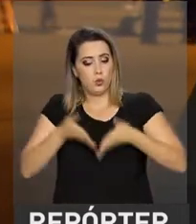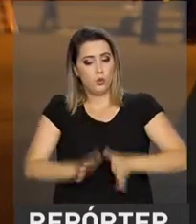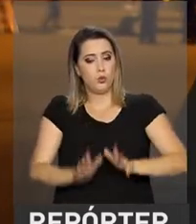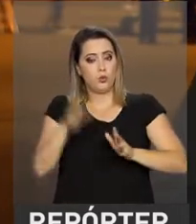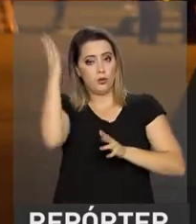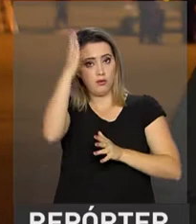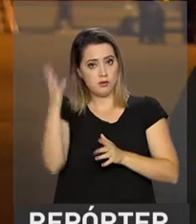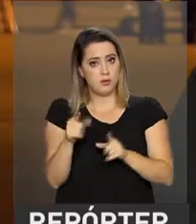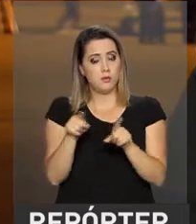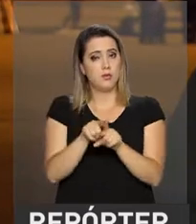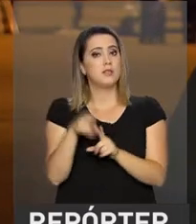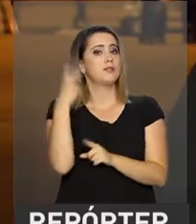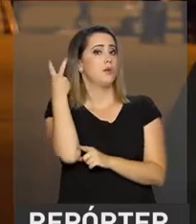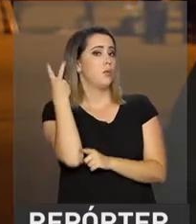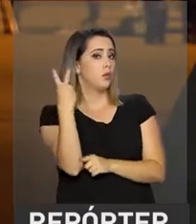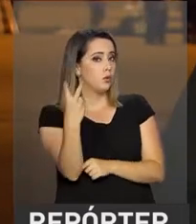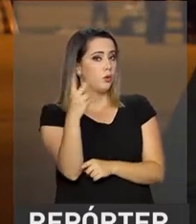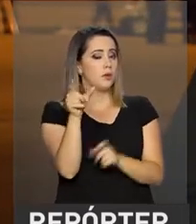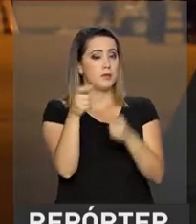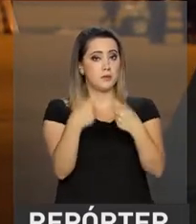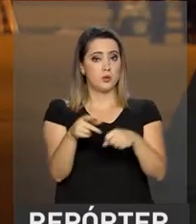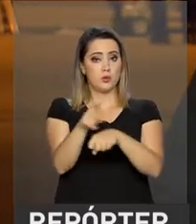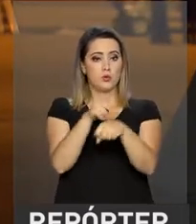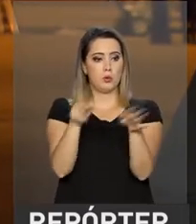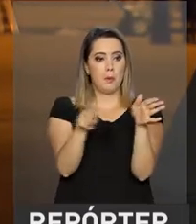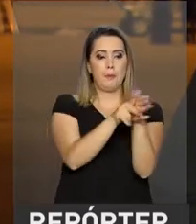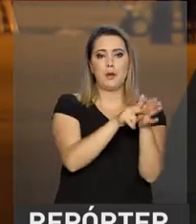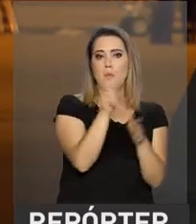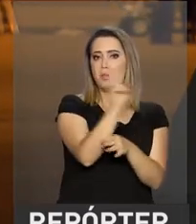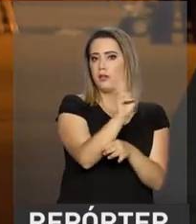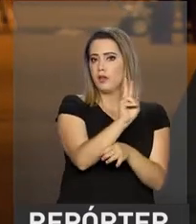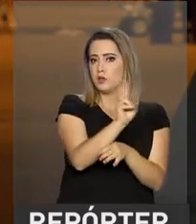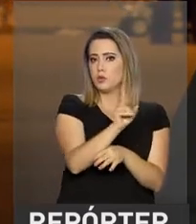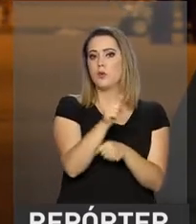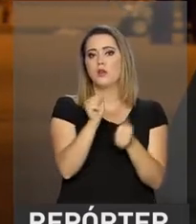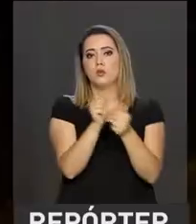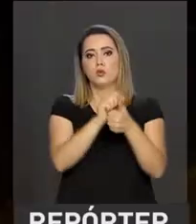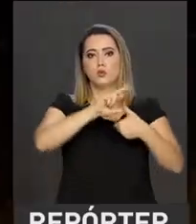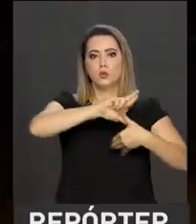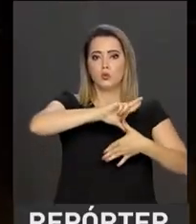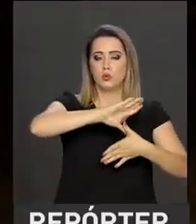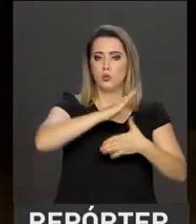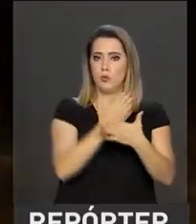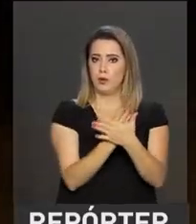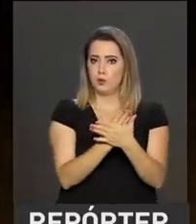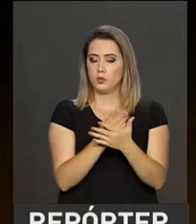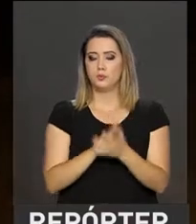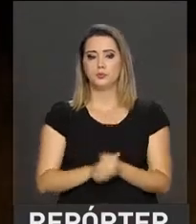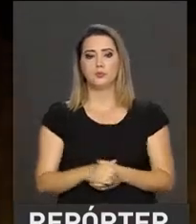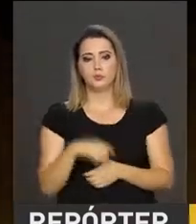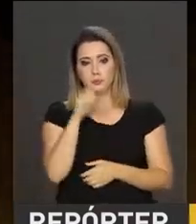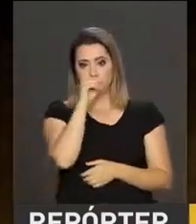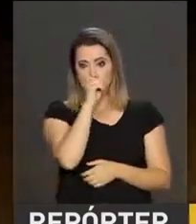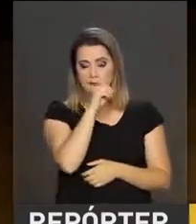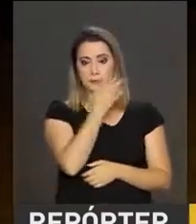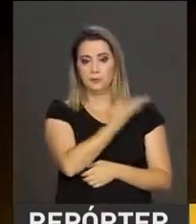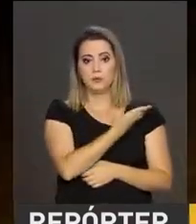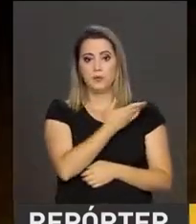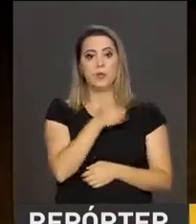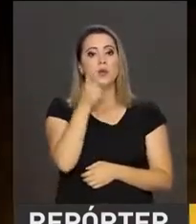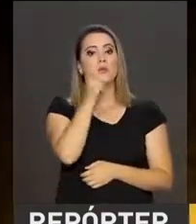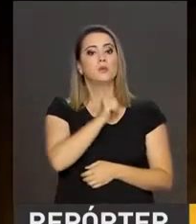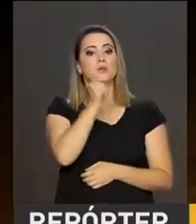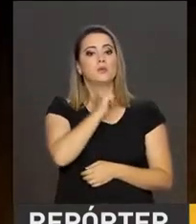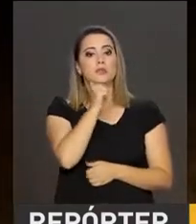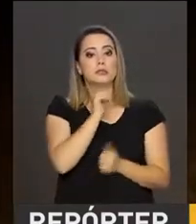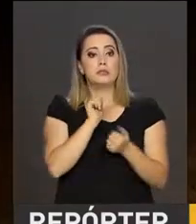são benedito alunos que fazem parte do acordo de cooperação do mercosul patrícia aguardava do lado de fora da base aérea de